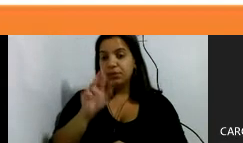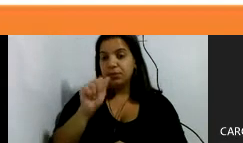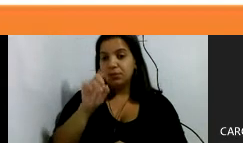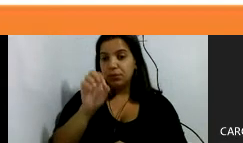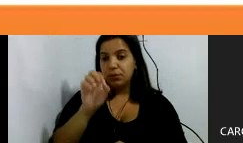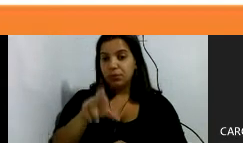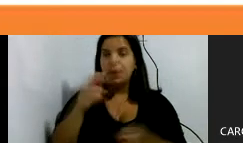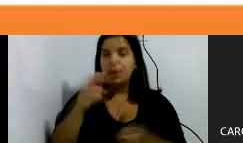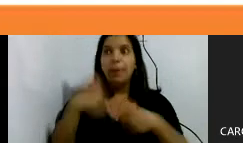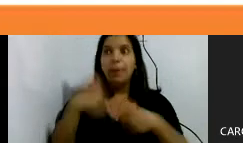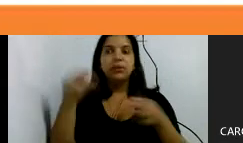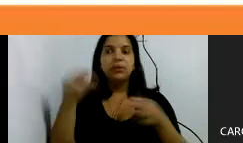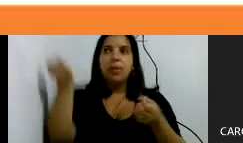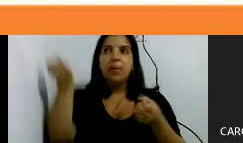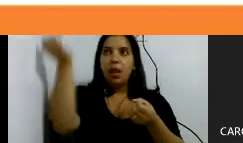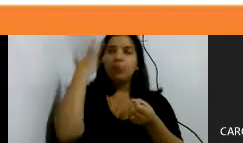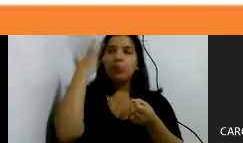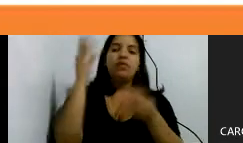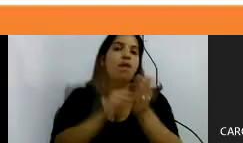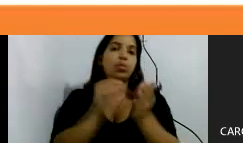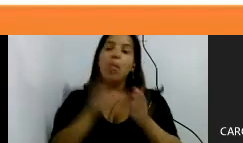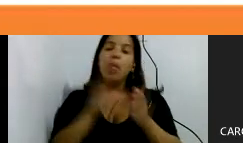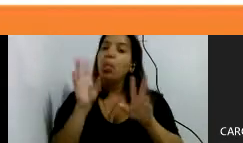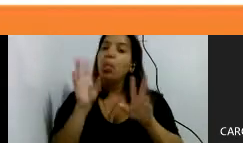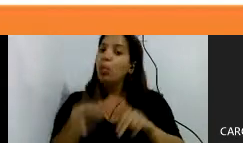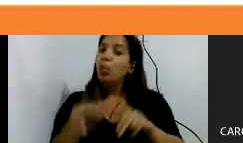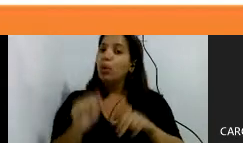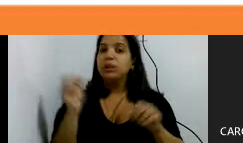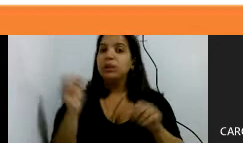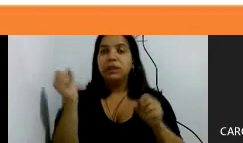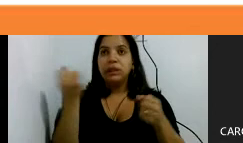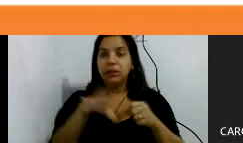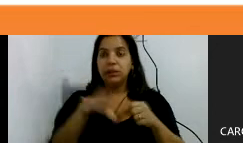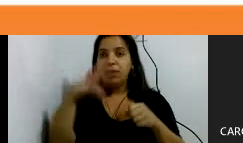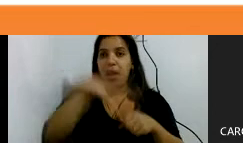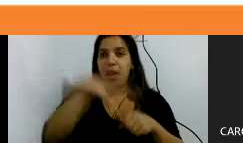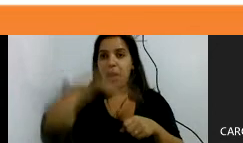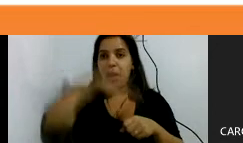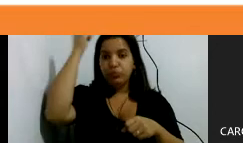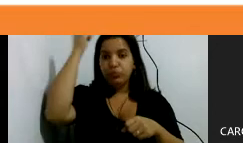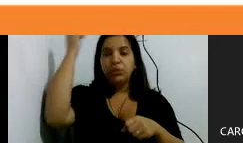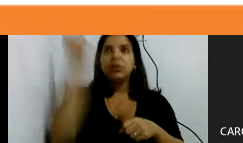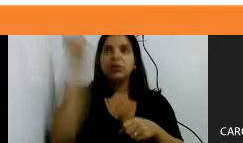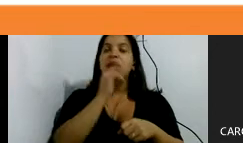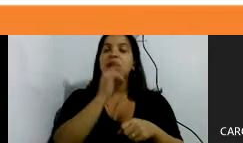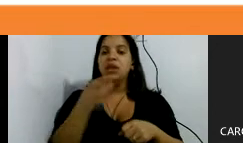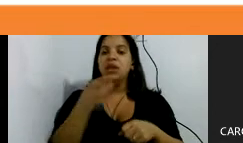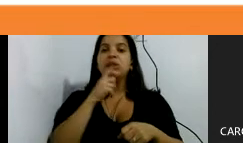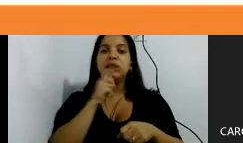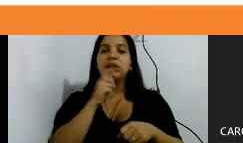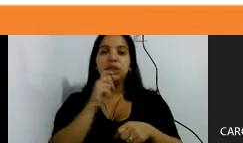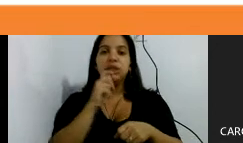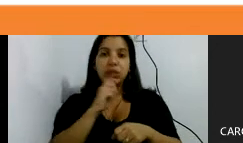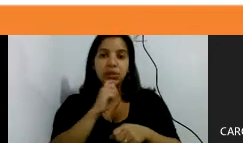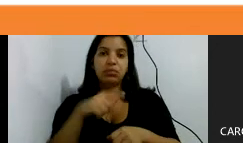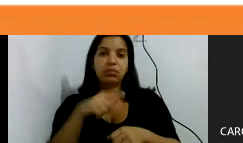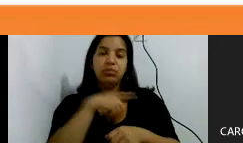na rede, para que, se tem uma queda, a energia, pelo menos das geladeiras das